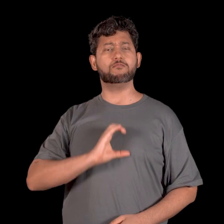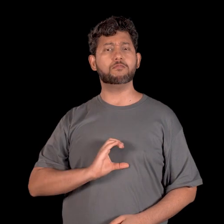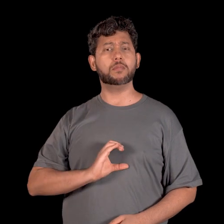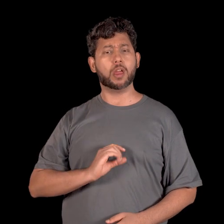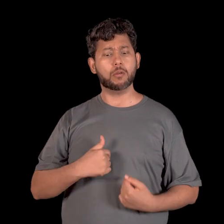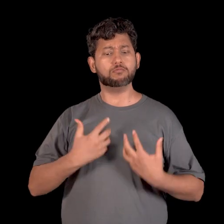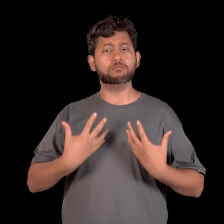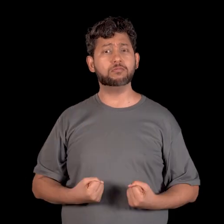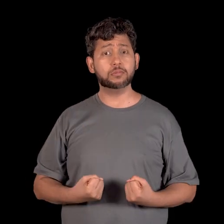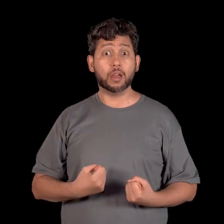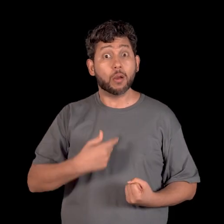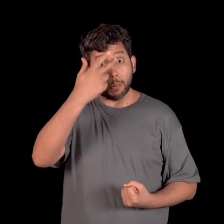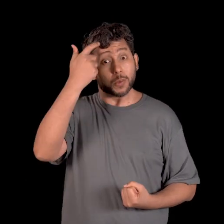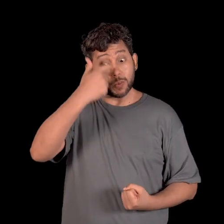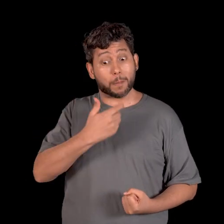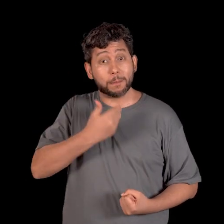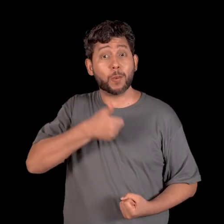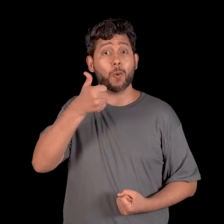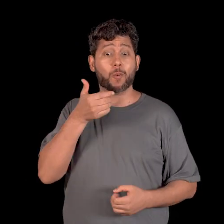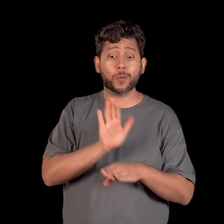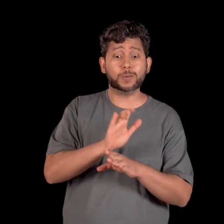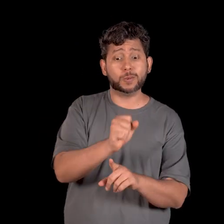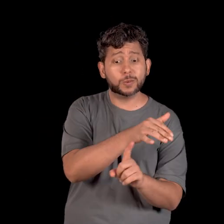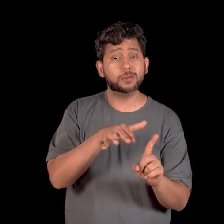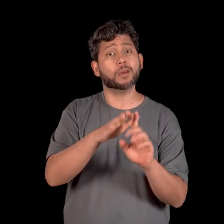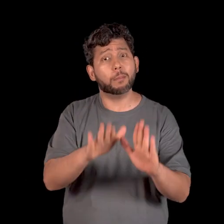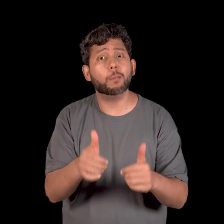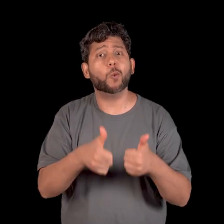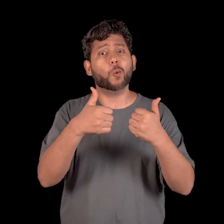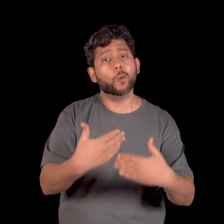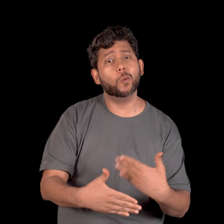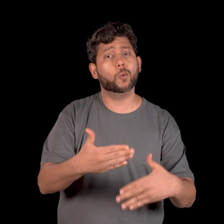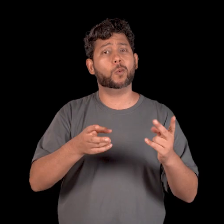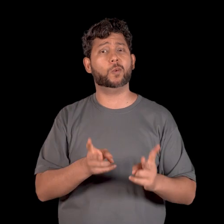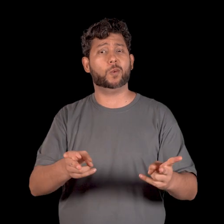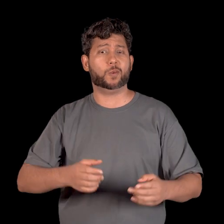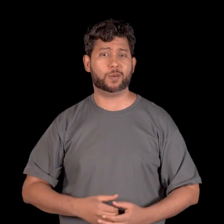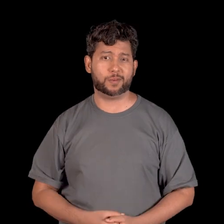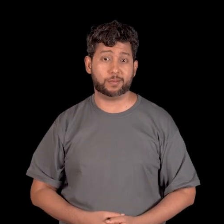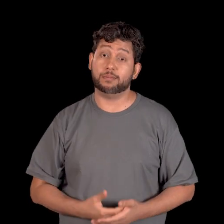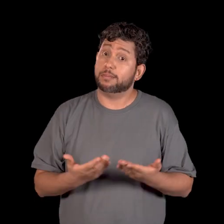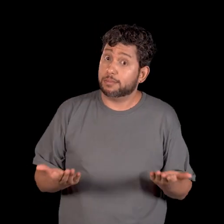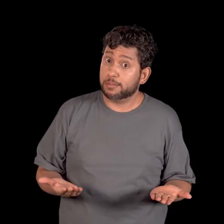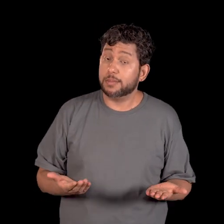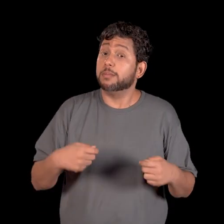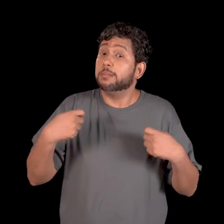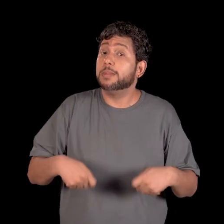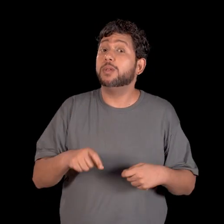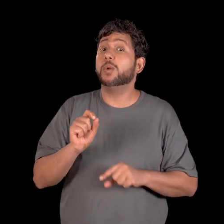com a garantia da cidadania, nós nos tornamos pessoas melhores, e por consequência, também fazemos da sociedade um lugar